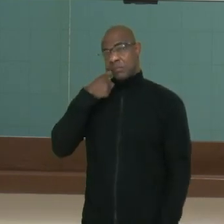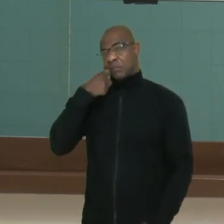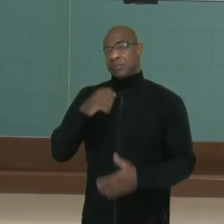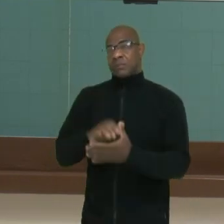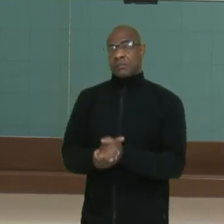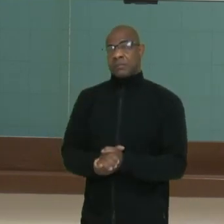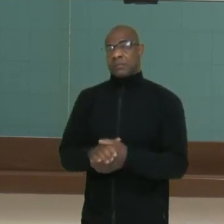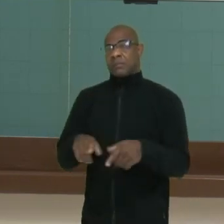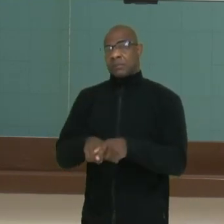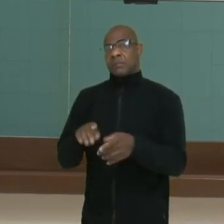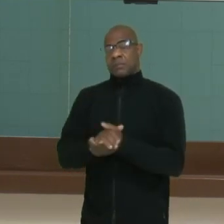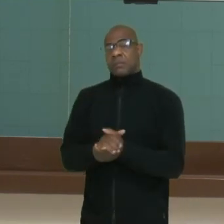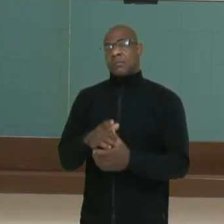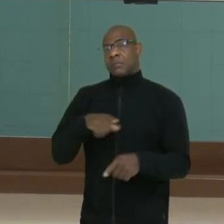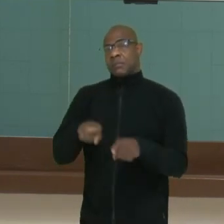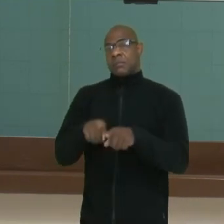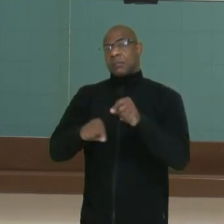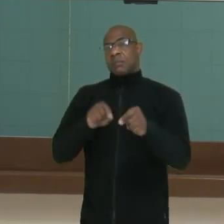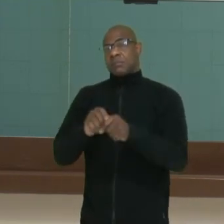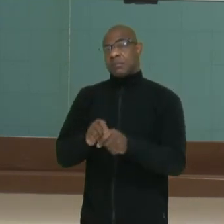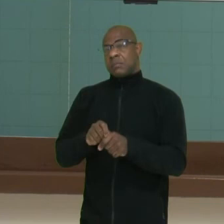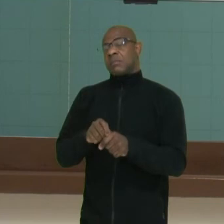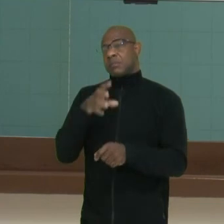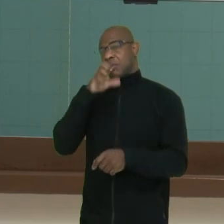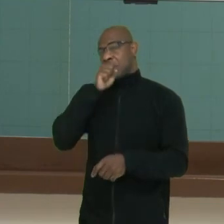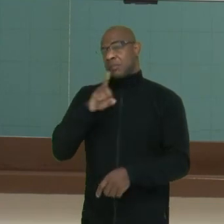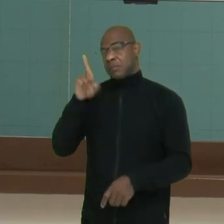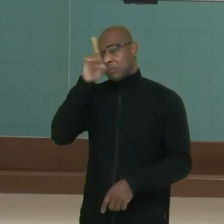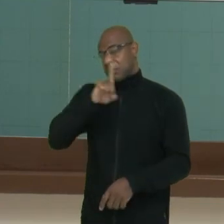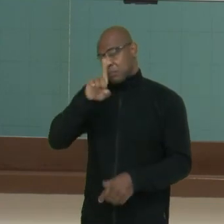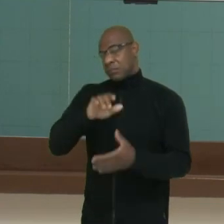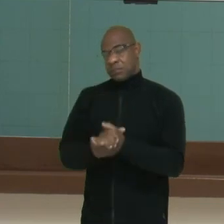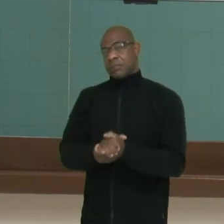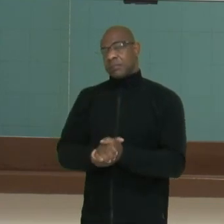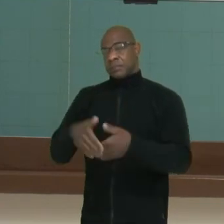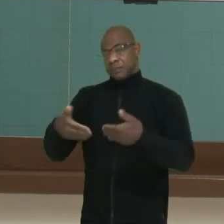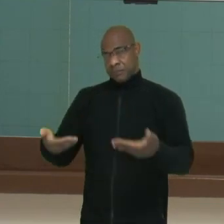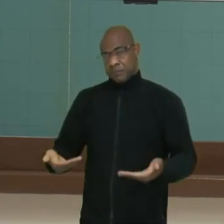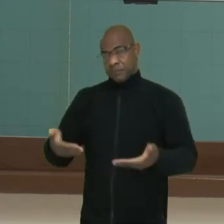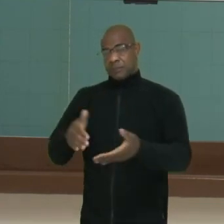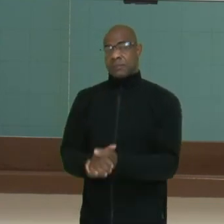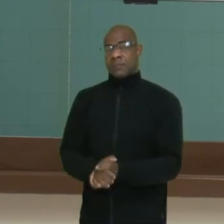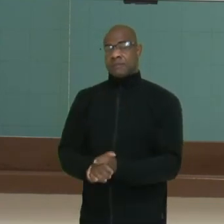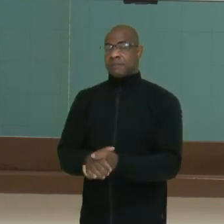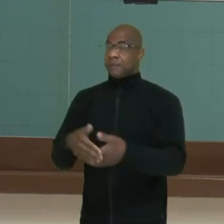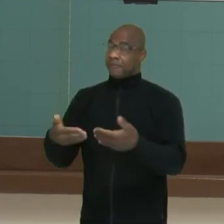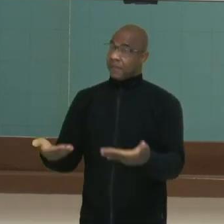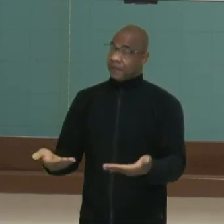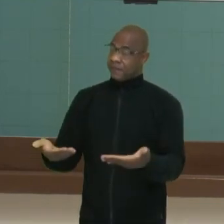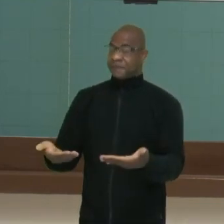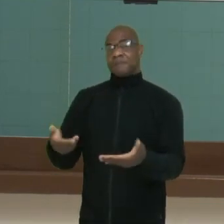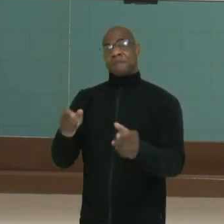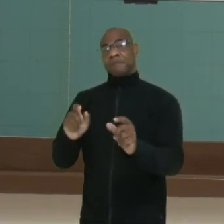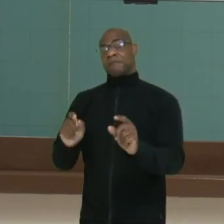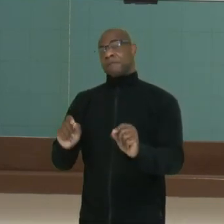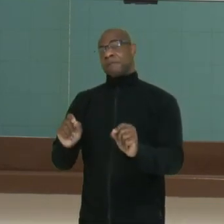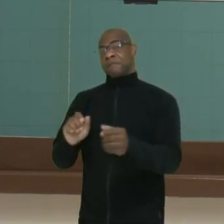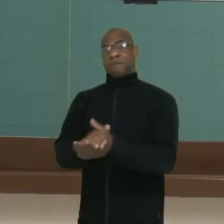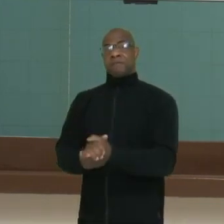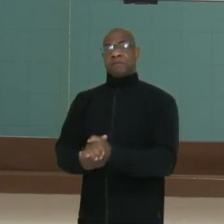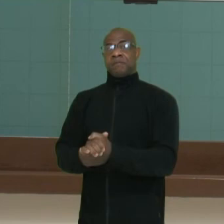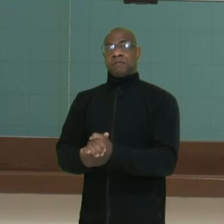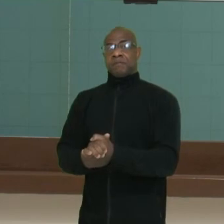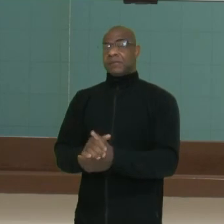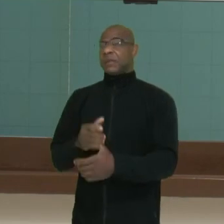weekends, que são os dias do final de semana, Saturday and Sunday. E aí, what day is today?